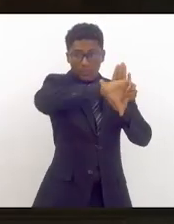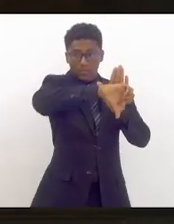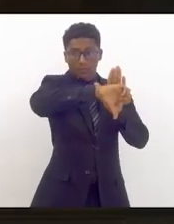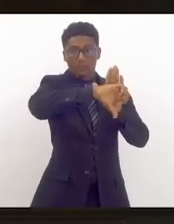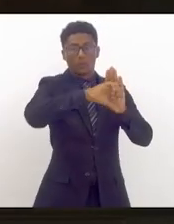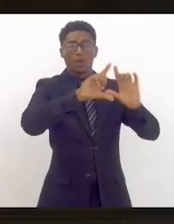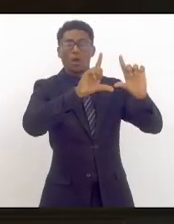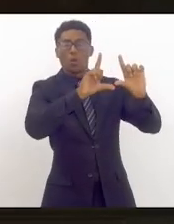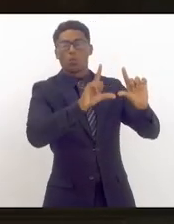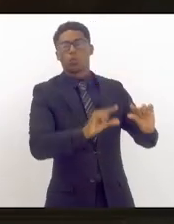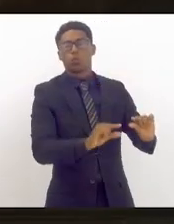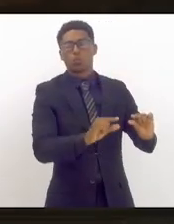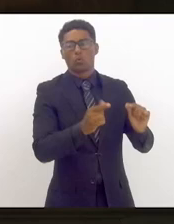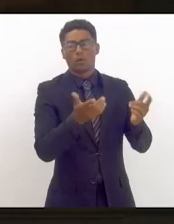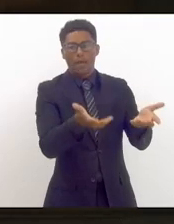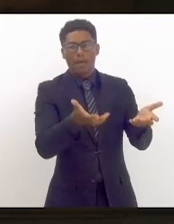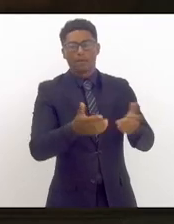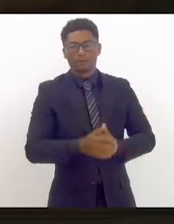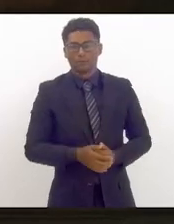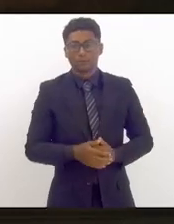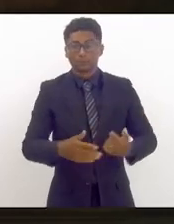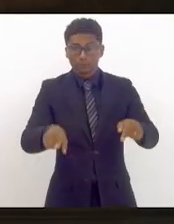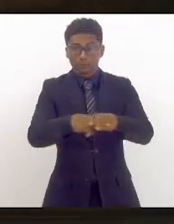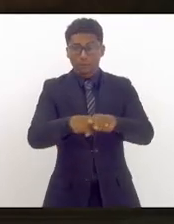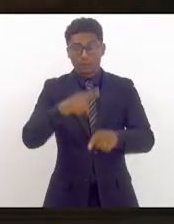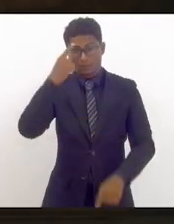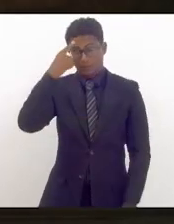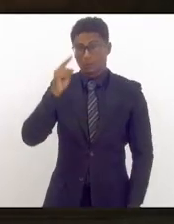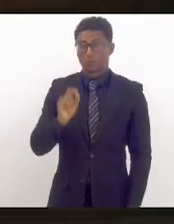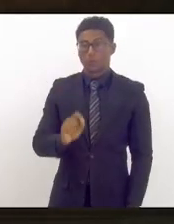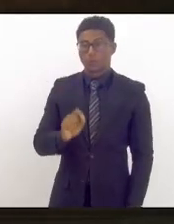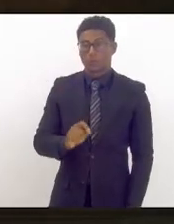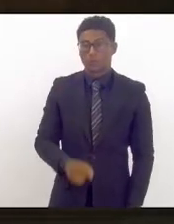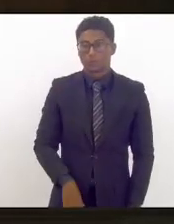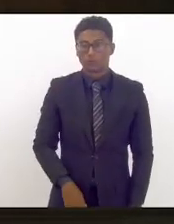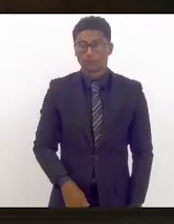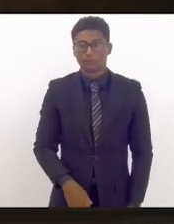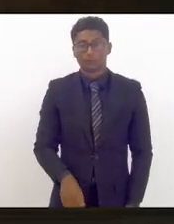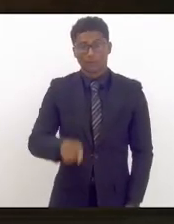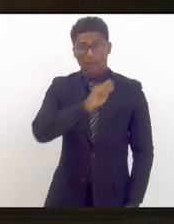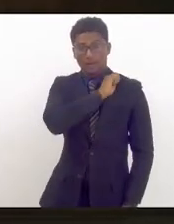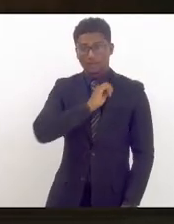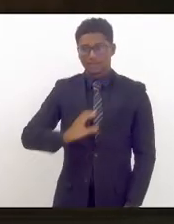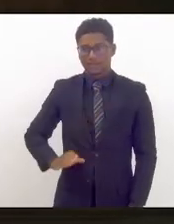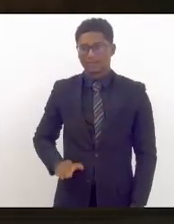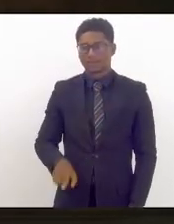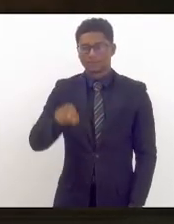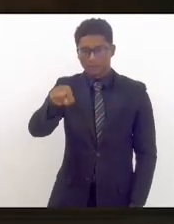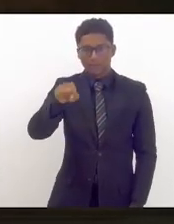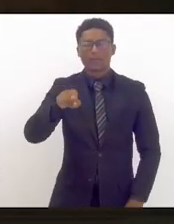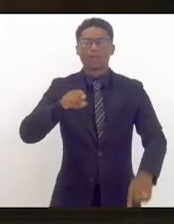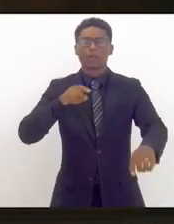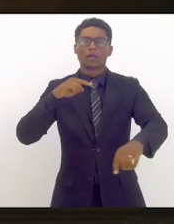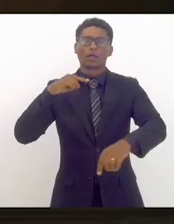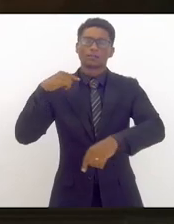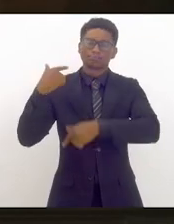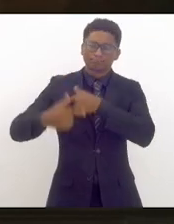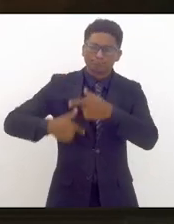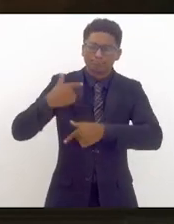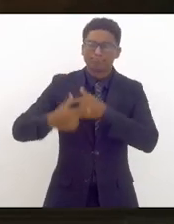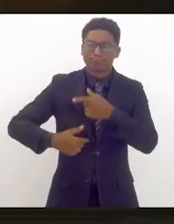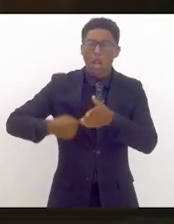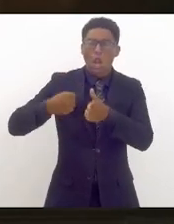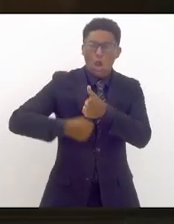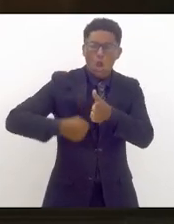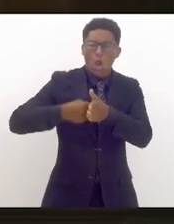Estado. Também não podemos deixar de lembrar, André, uma luta sua que foi, finalmente, a